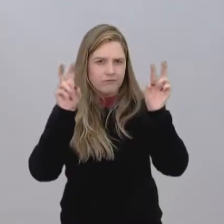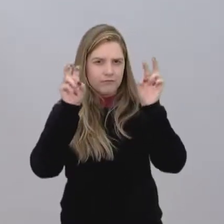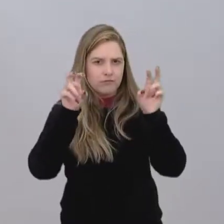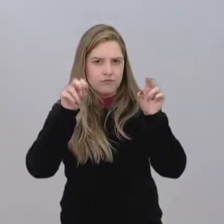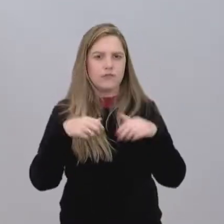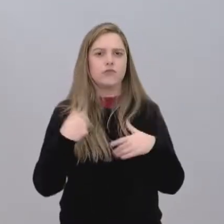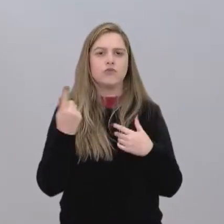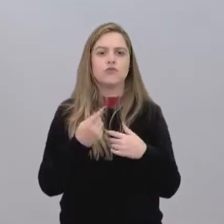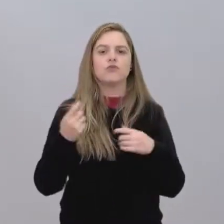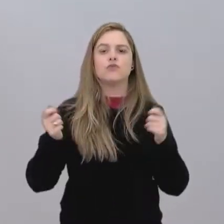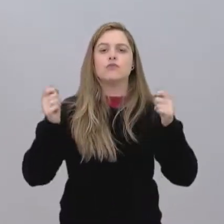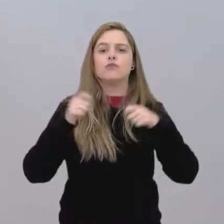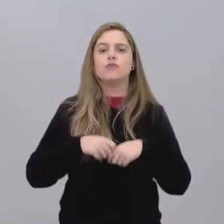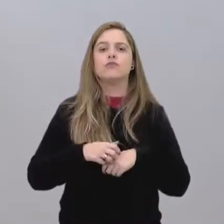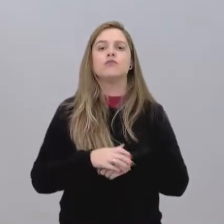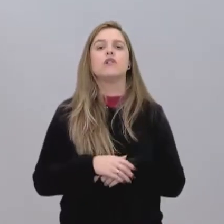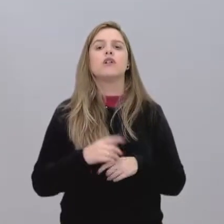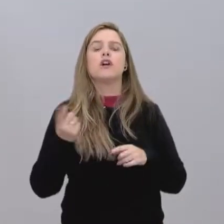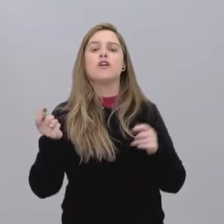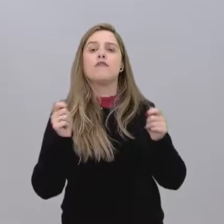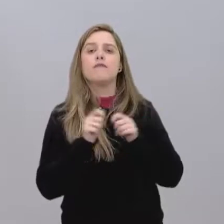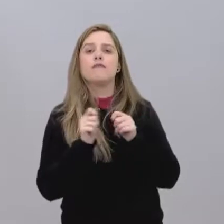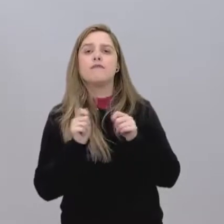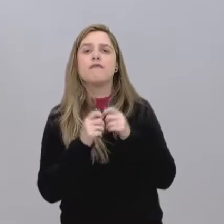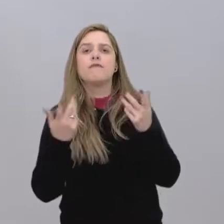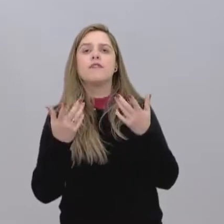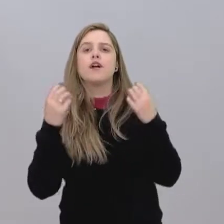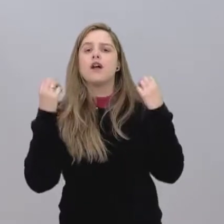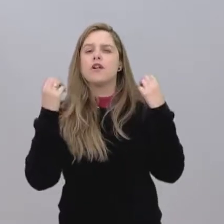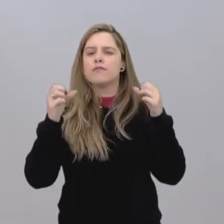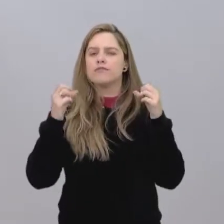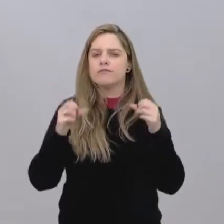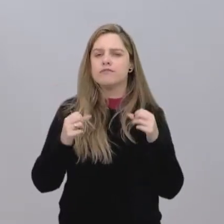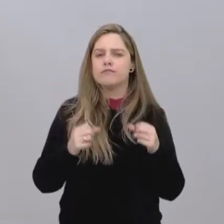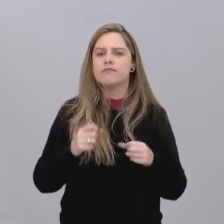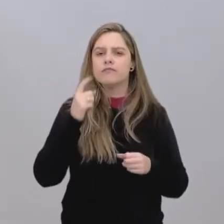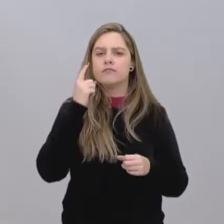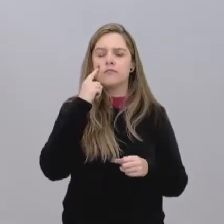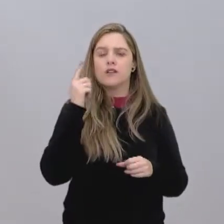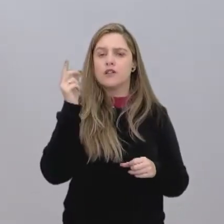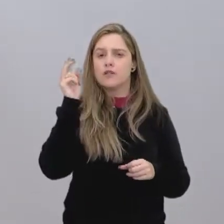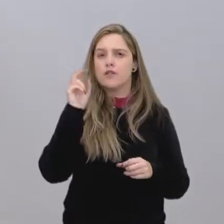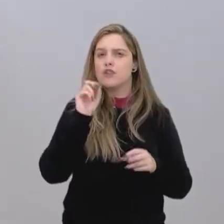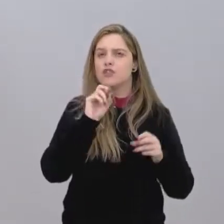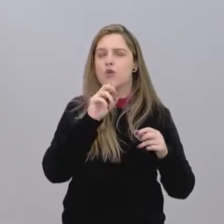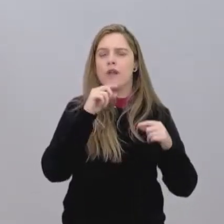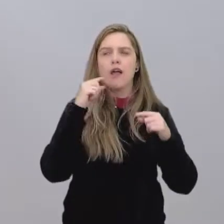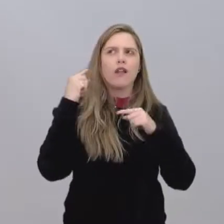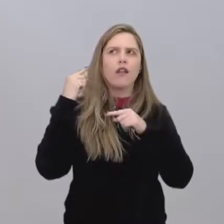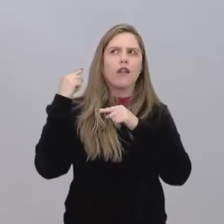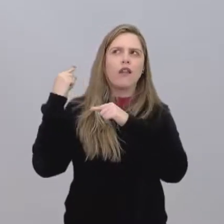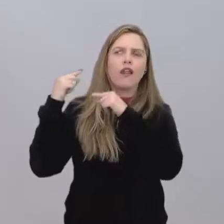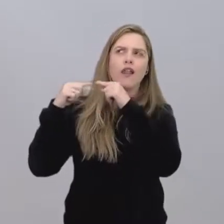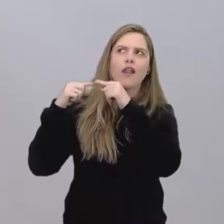dos agrotóxicos, vamos fazer então uma retomada, vamos fazer aí uma retrospectiva do